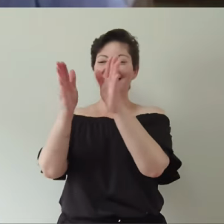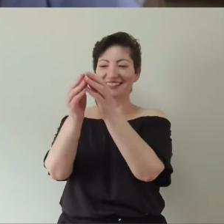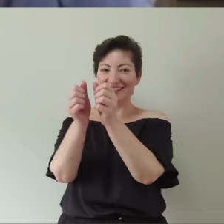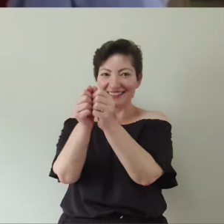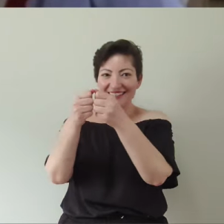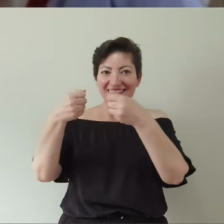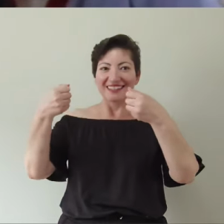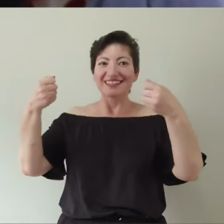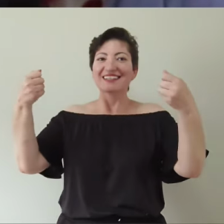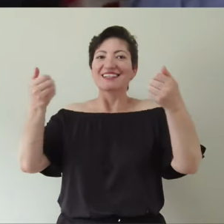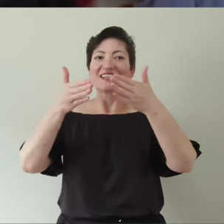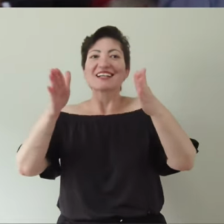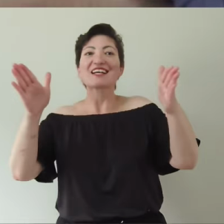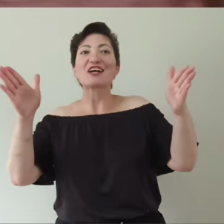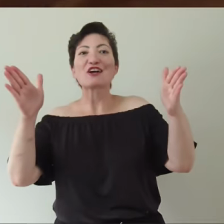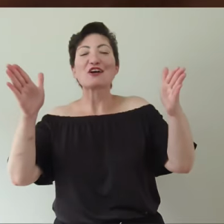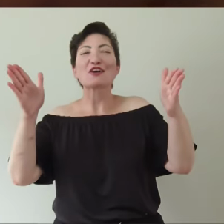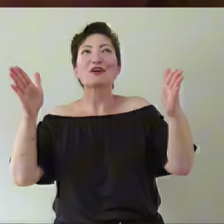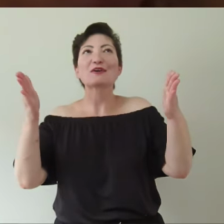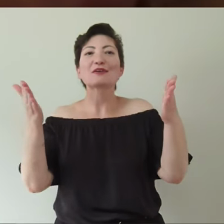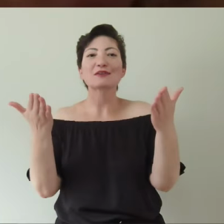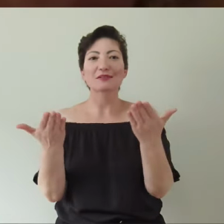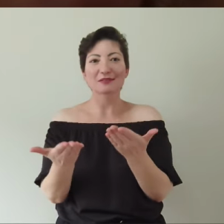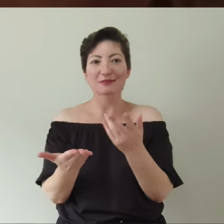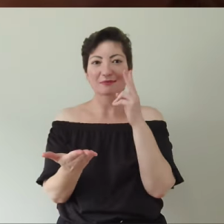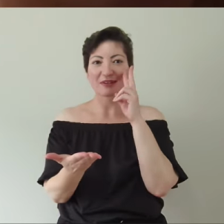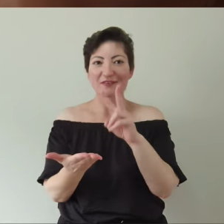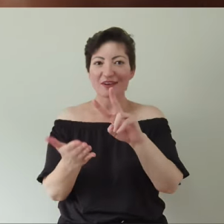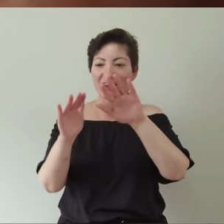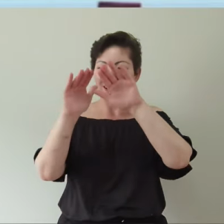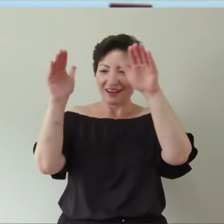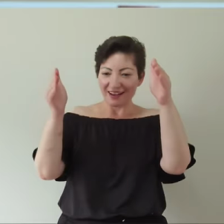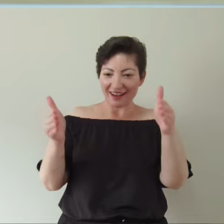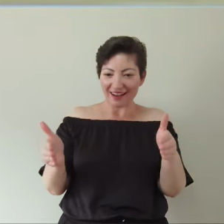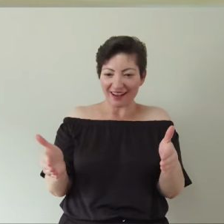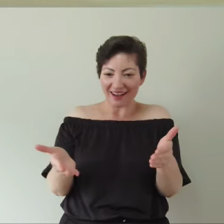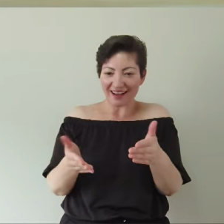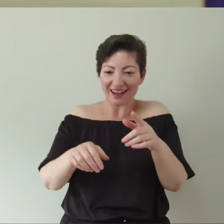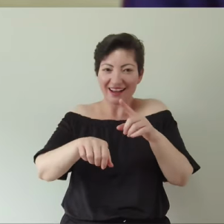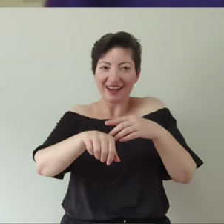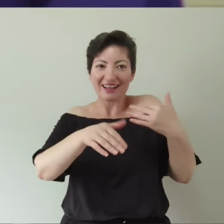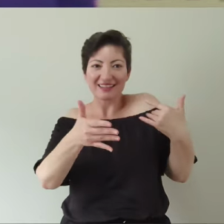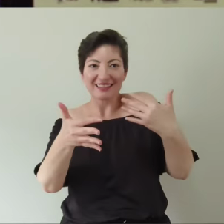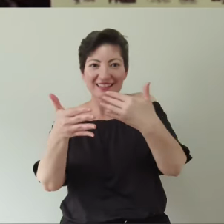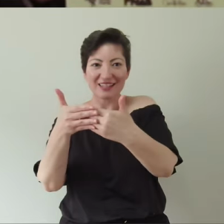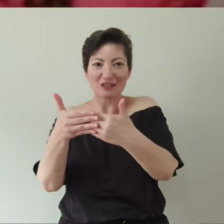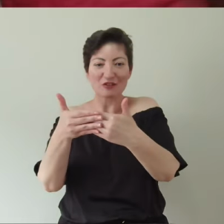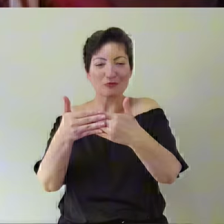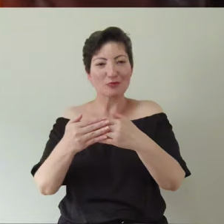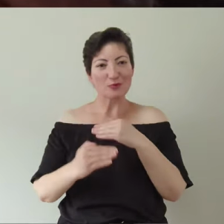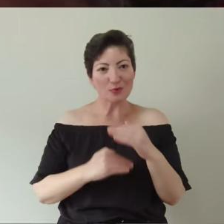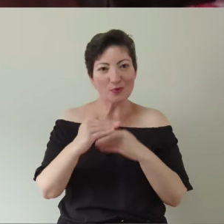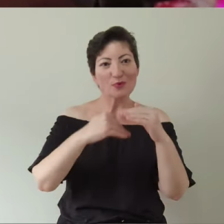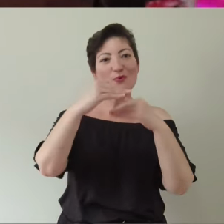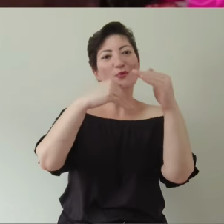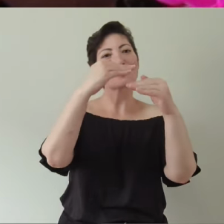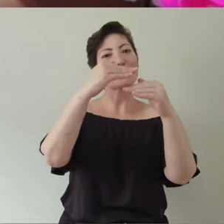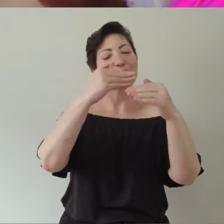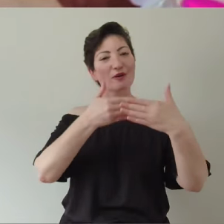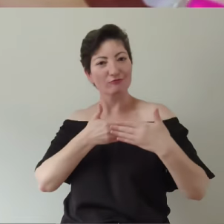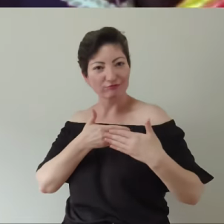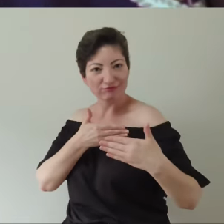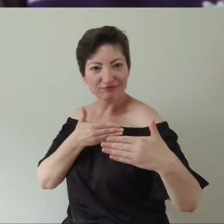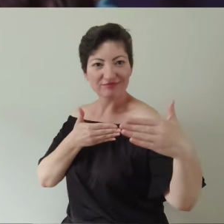tempo daqui ainda a muitos anos, né? Para ver aí tudo o que a gente já construiu. E tem muito ainda